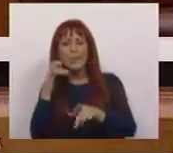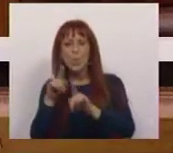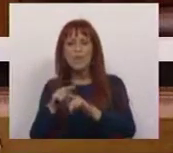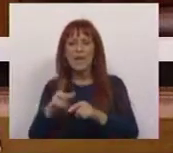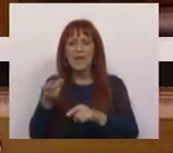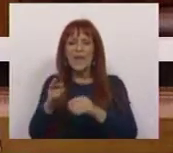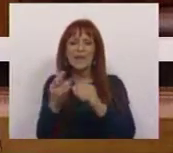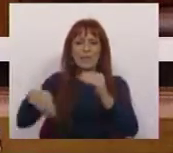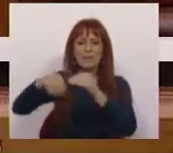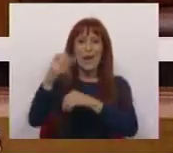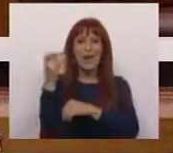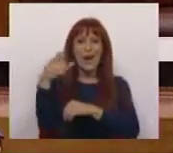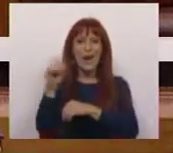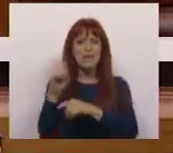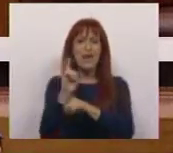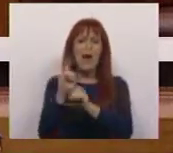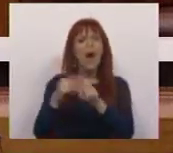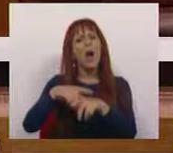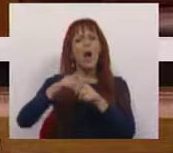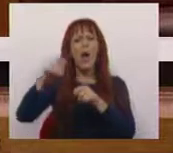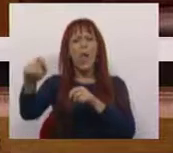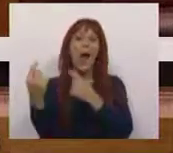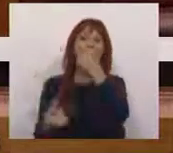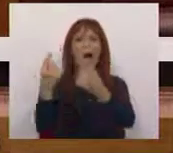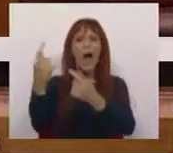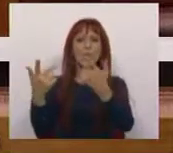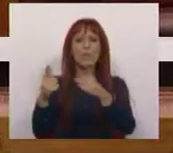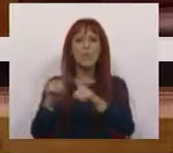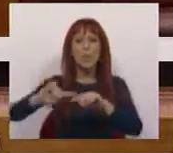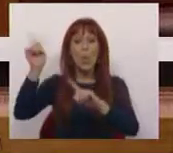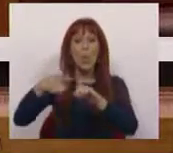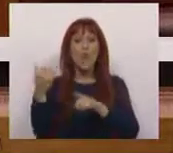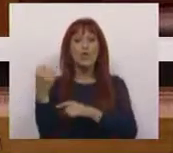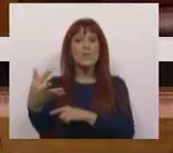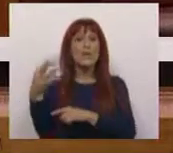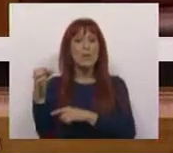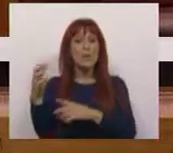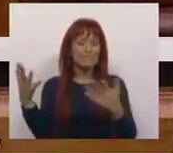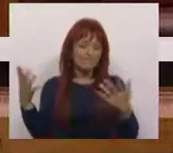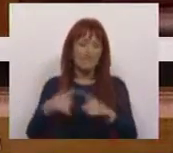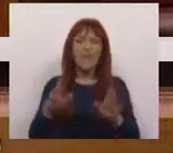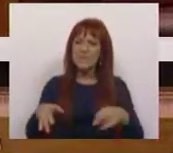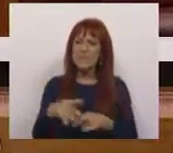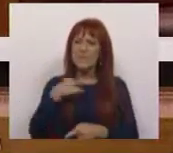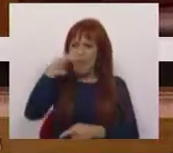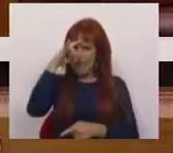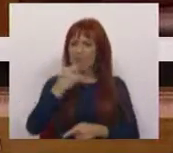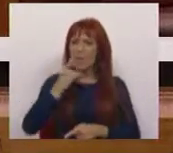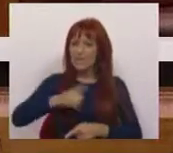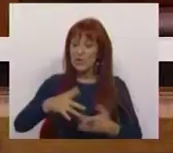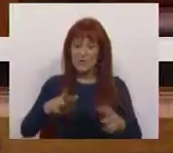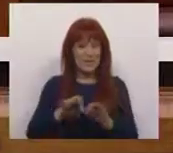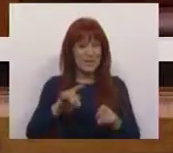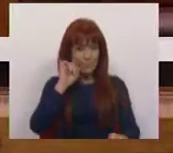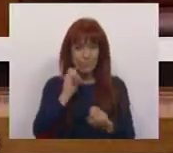que a sobretaxa de IRS pudesse ainda prolongar-se, em alguns casos, pelo ano de 2018. Importa, portanto, relembrar,